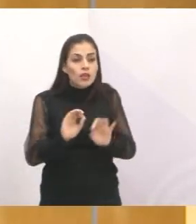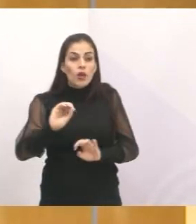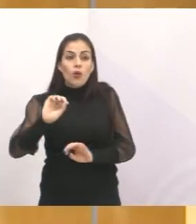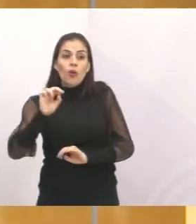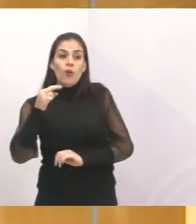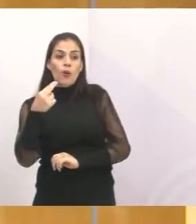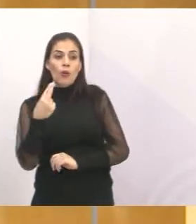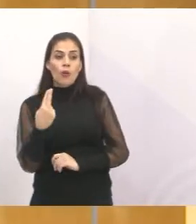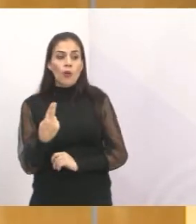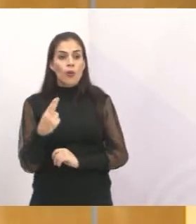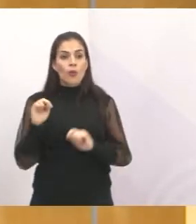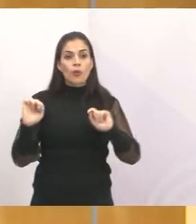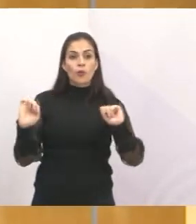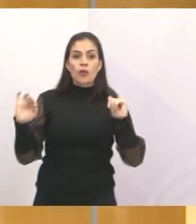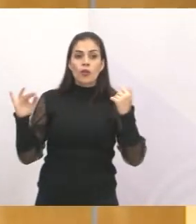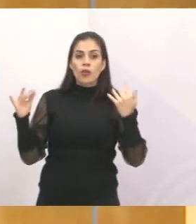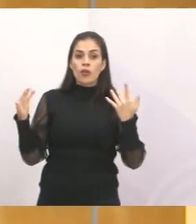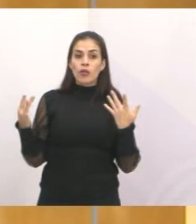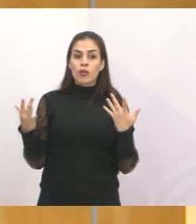celebrar